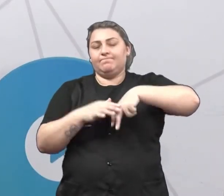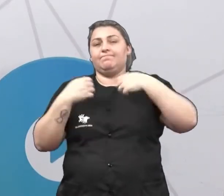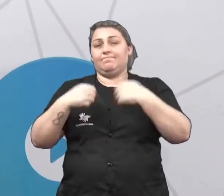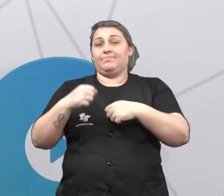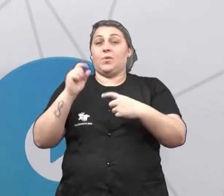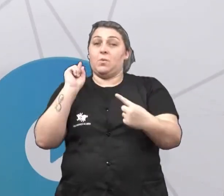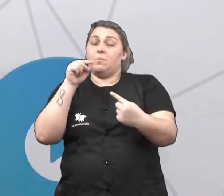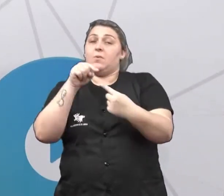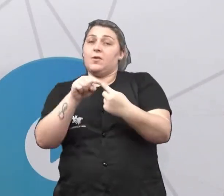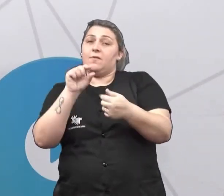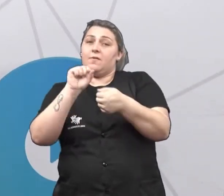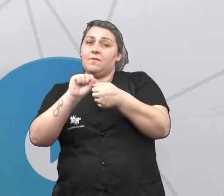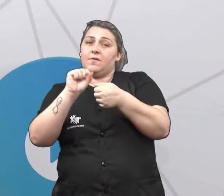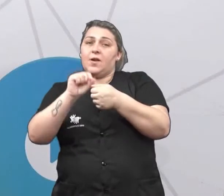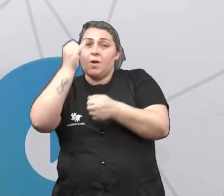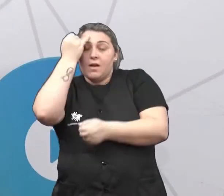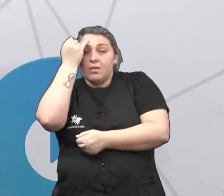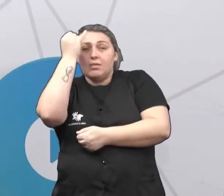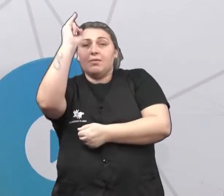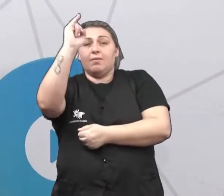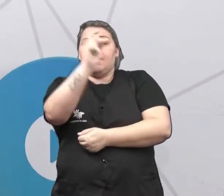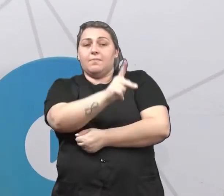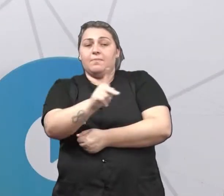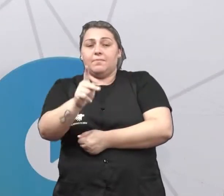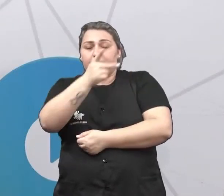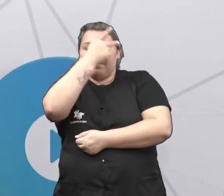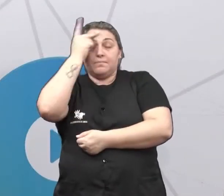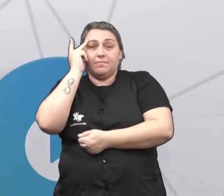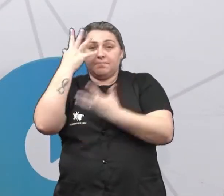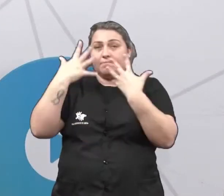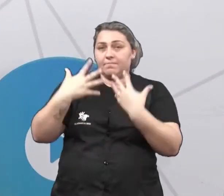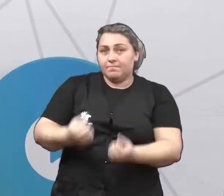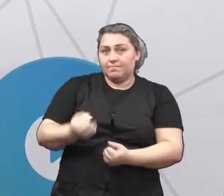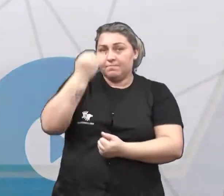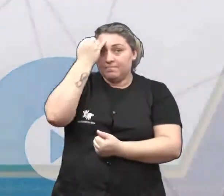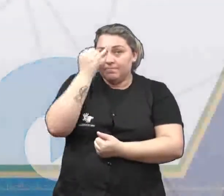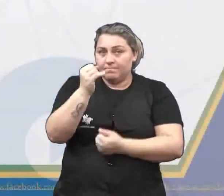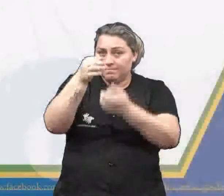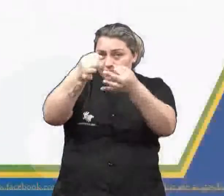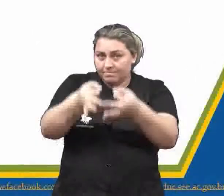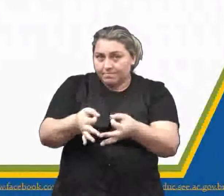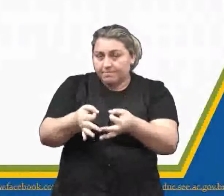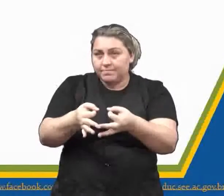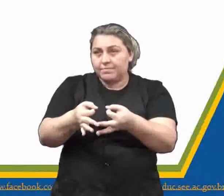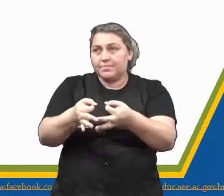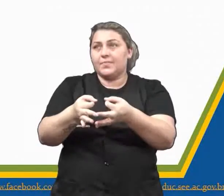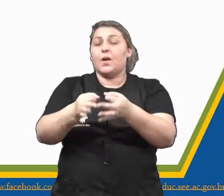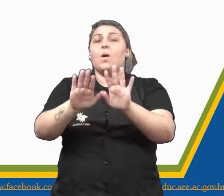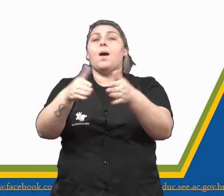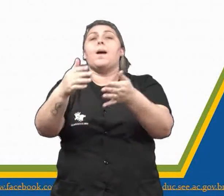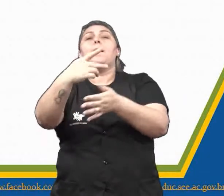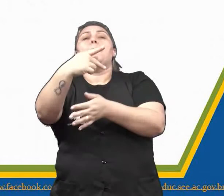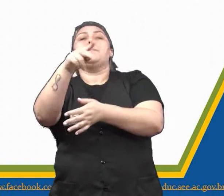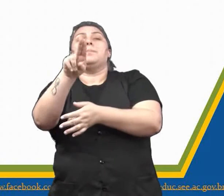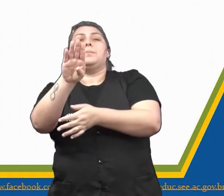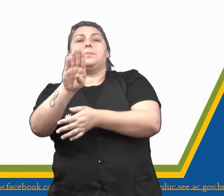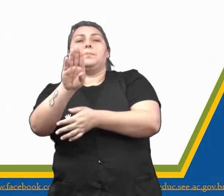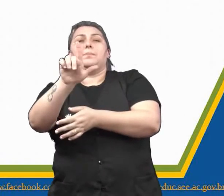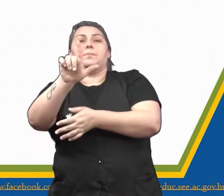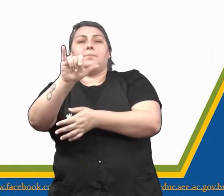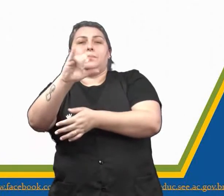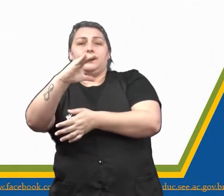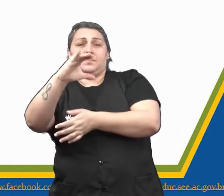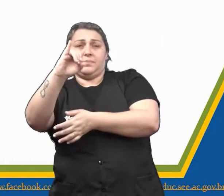ideia, né? Fazer com que o público aceitasse essa ideia, certo? E a publicidade? Bom, vamos ver